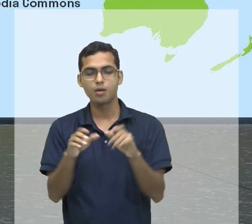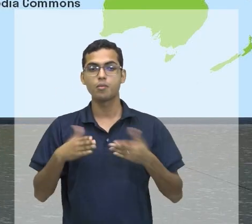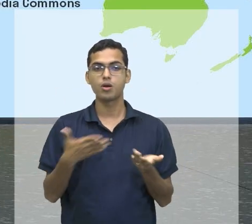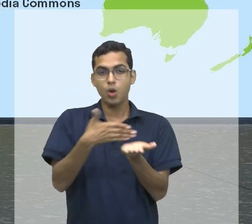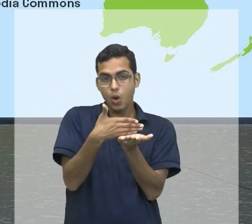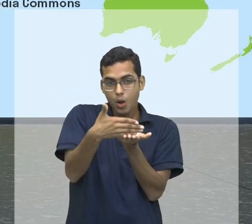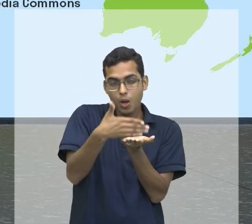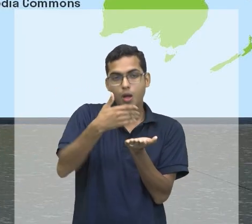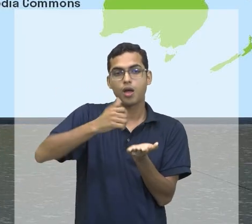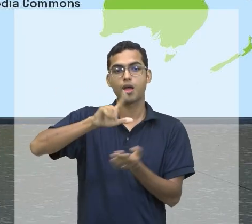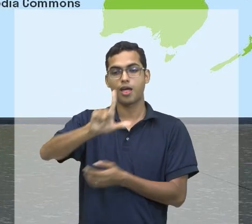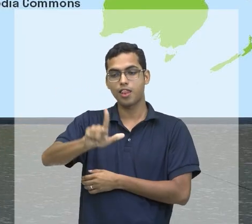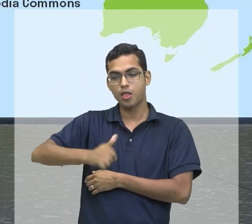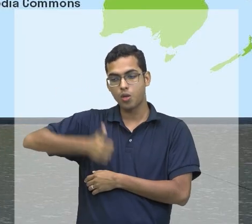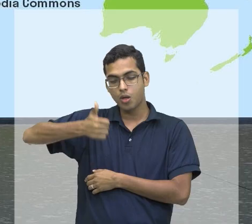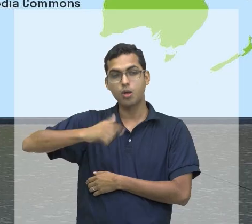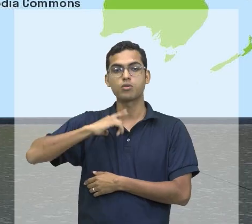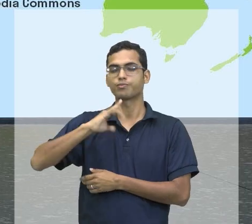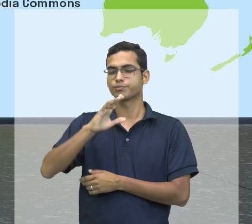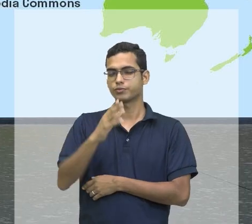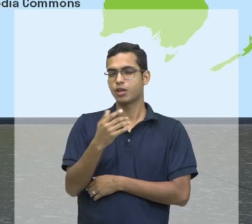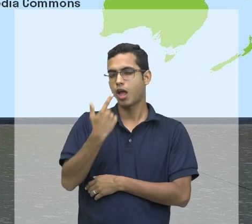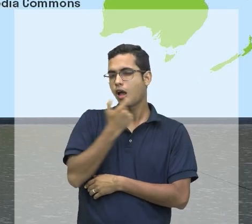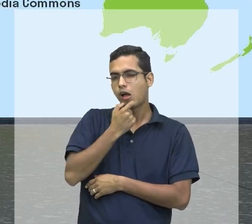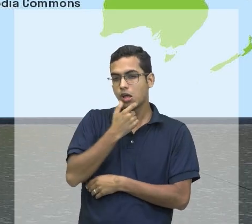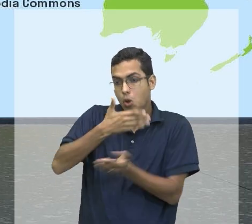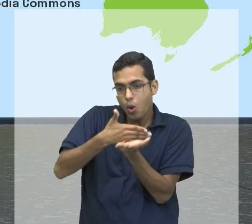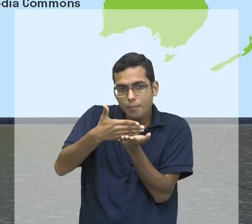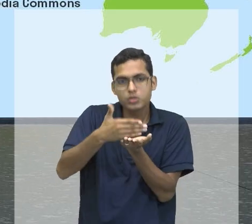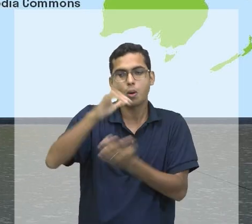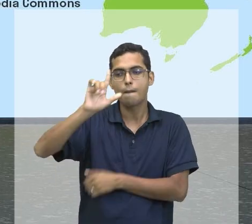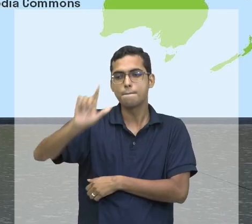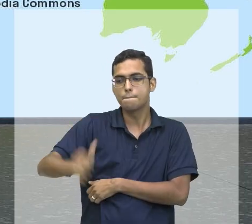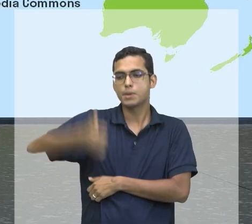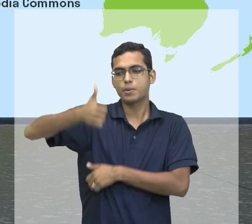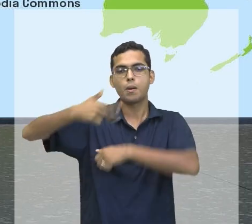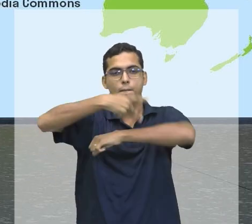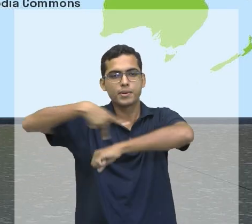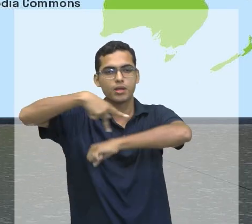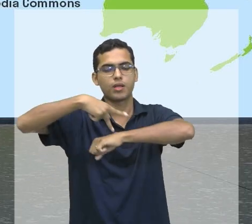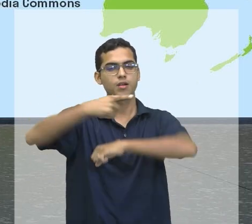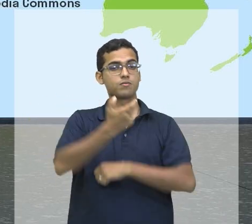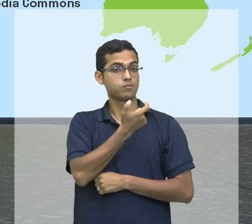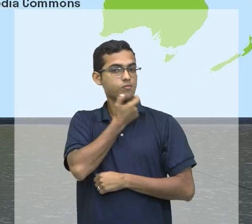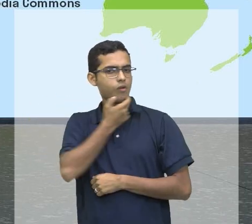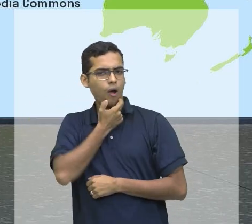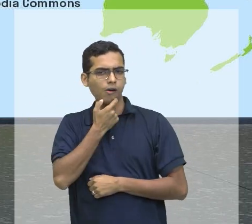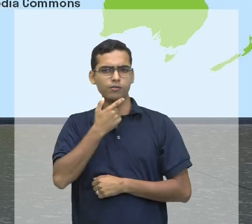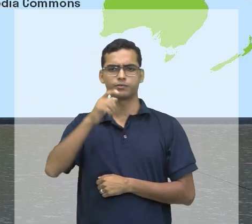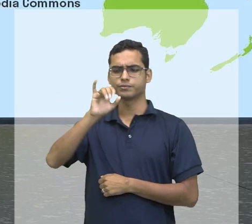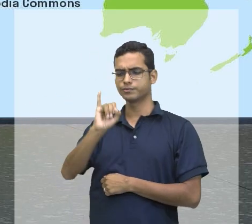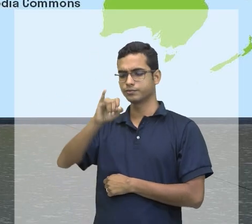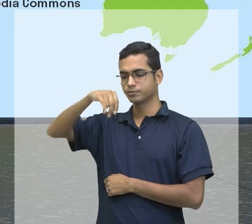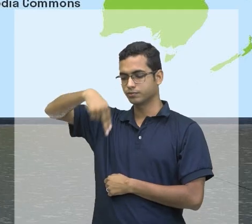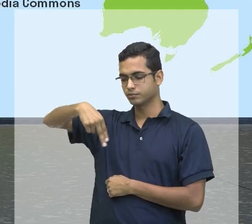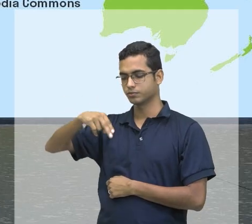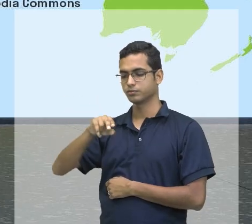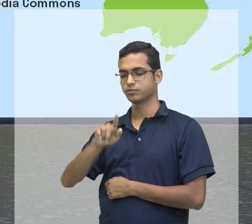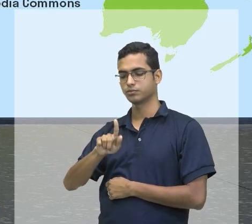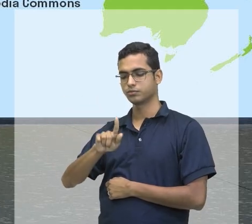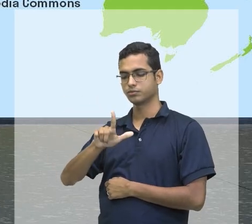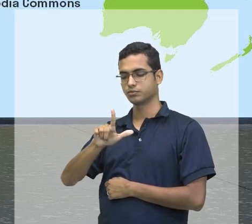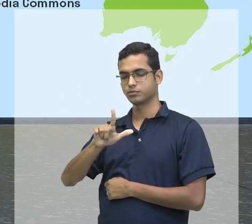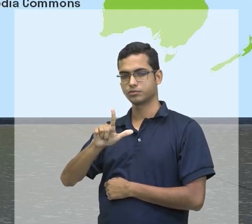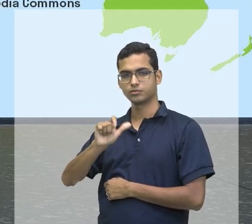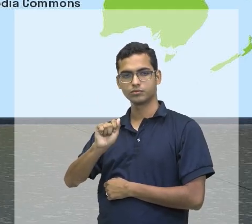e ela se espalhou pelos Estados Unidos, ok? Então, quando ela saiu lá da Inglaterra, foi